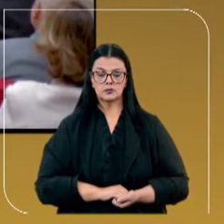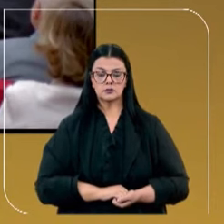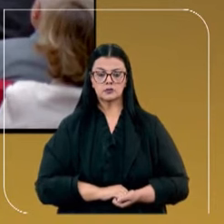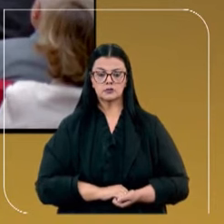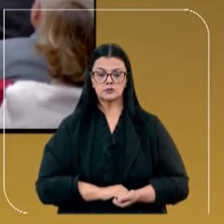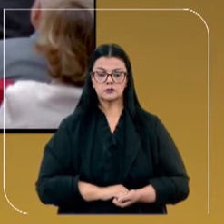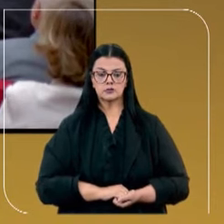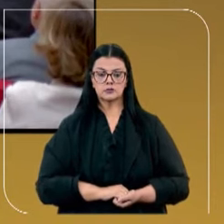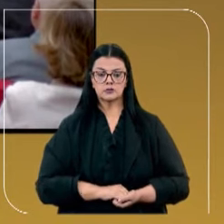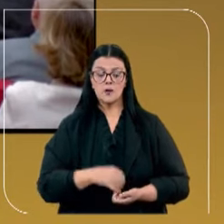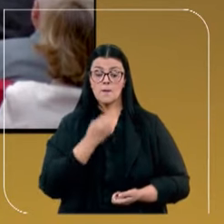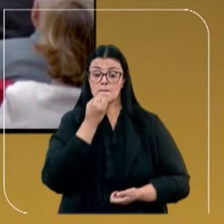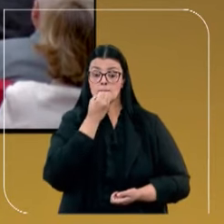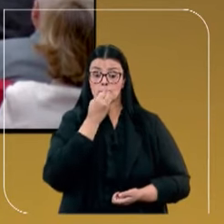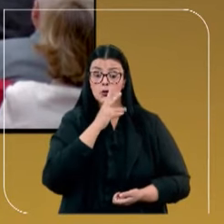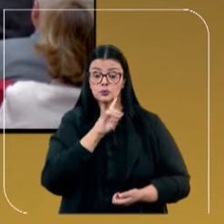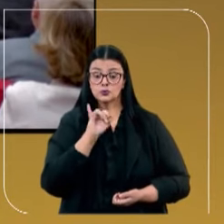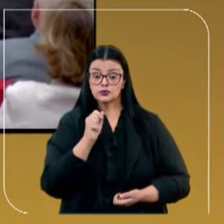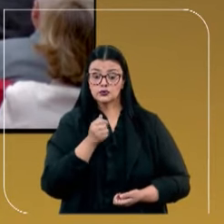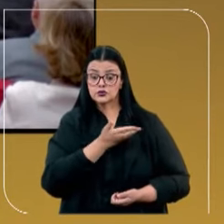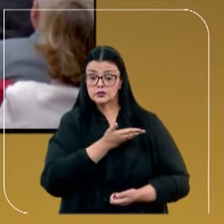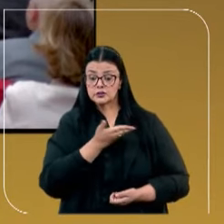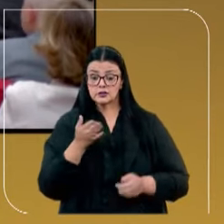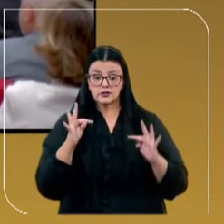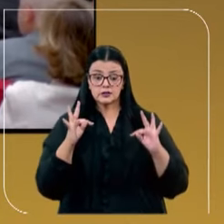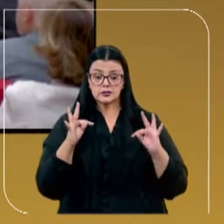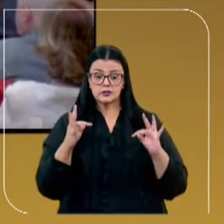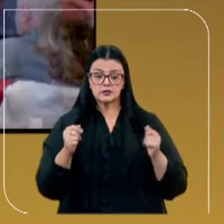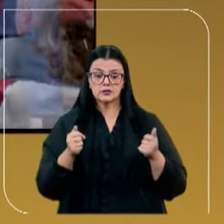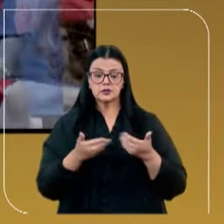Muito bom dia a todas e a todos.